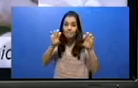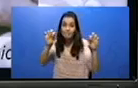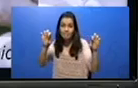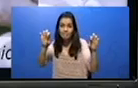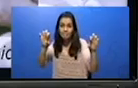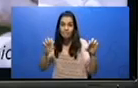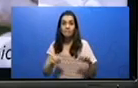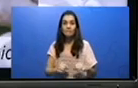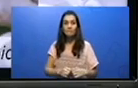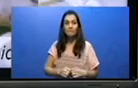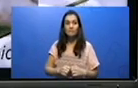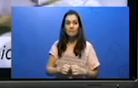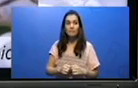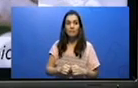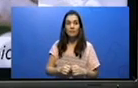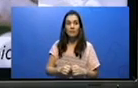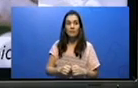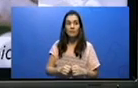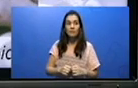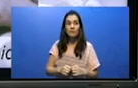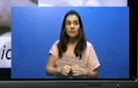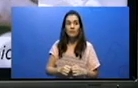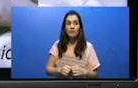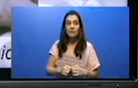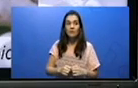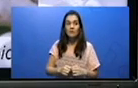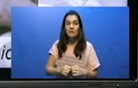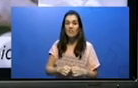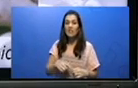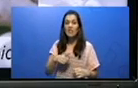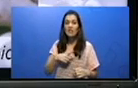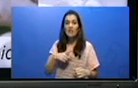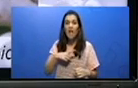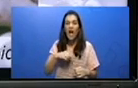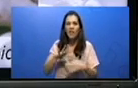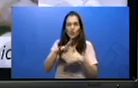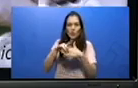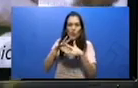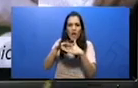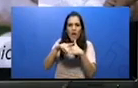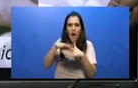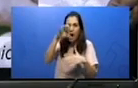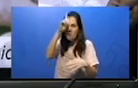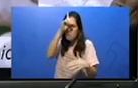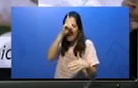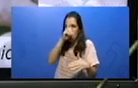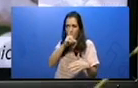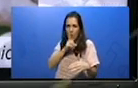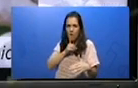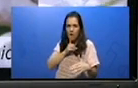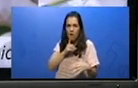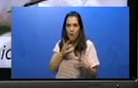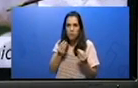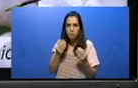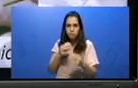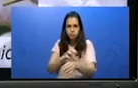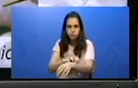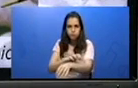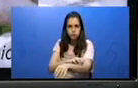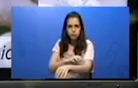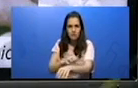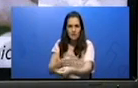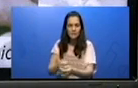Aqui eu coloquei dois exemplos. O agente causador do amarelão, que é o verme Ancylostoma duodenale, e o